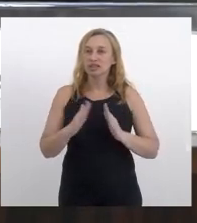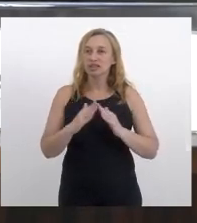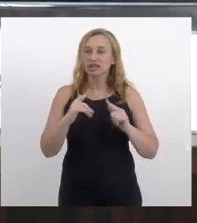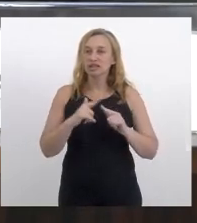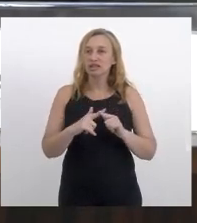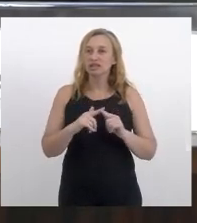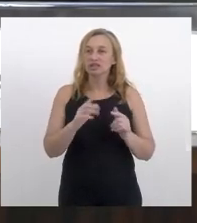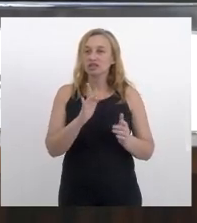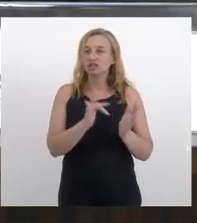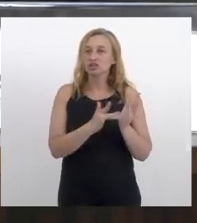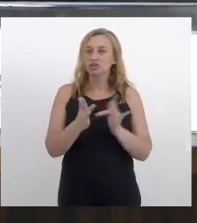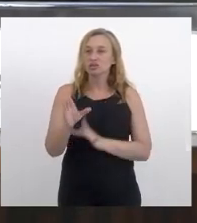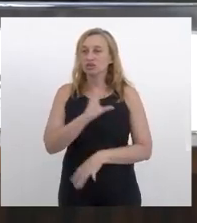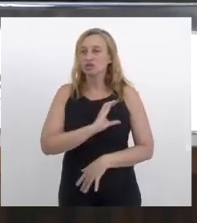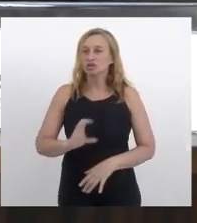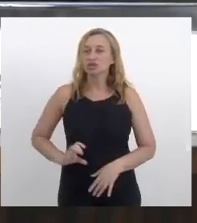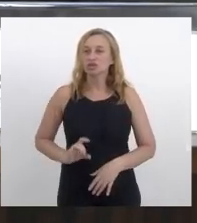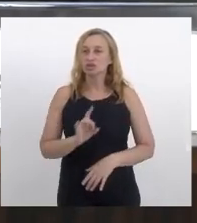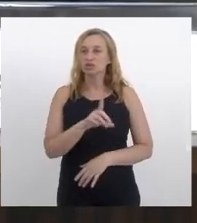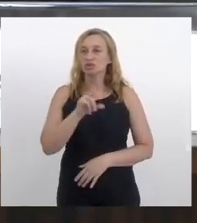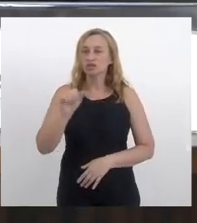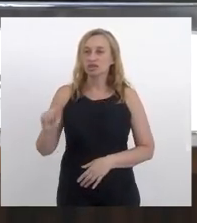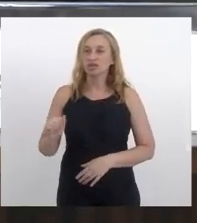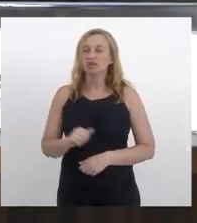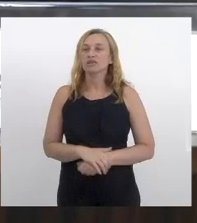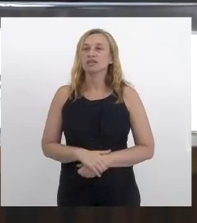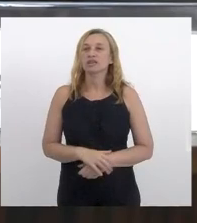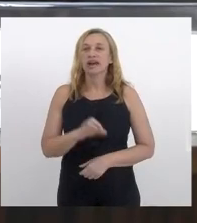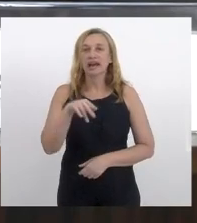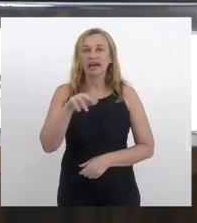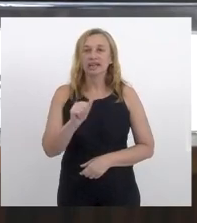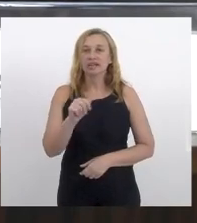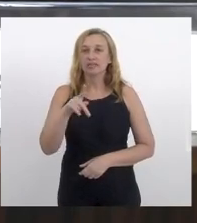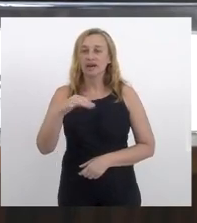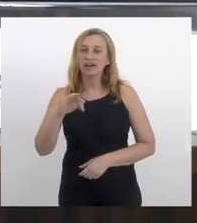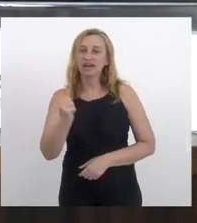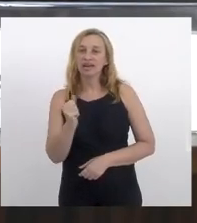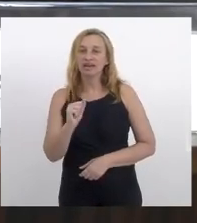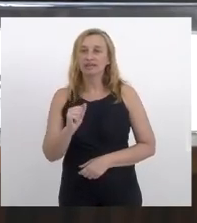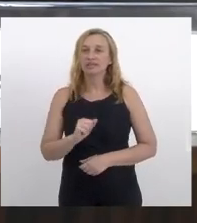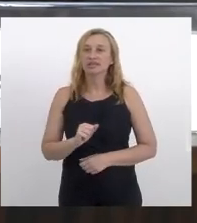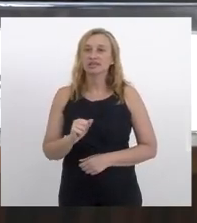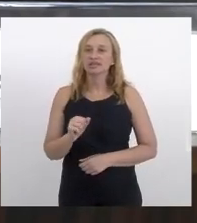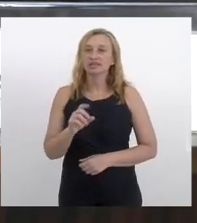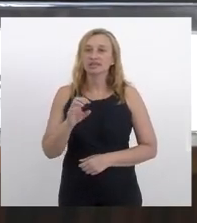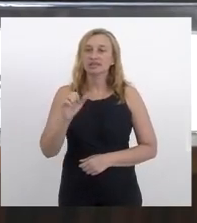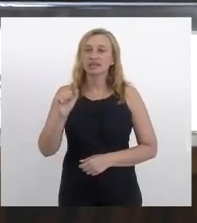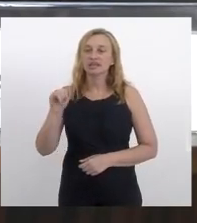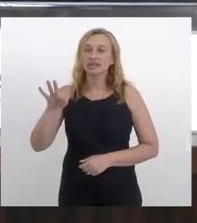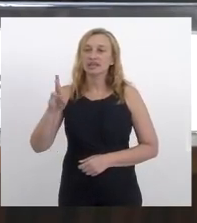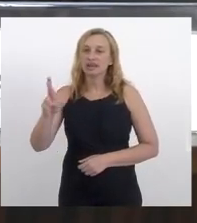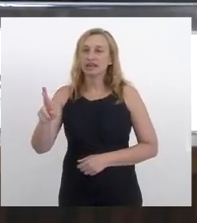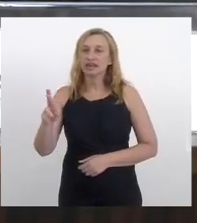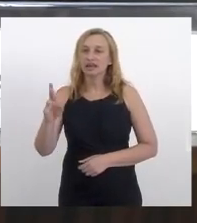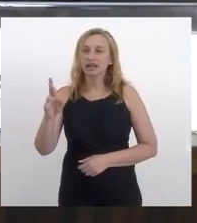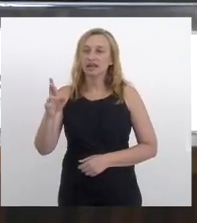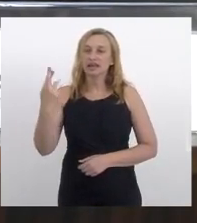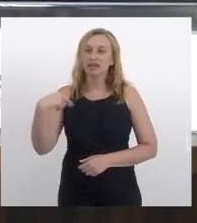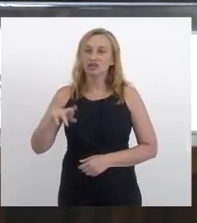Jesus Cristo dos Santos dos Últimos Dias. Ana Maria Guimarães, da